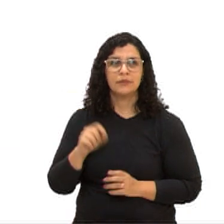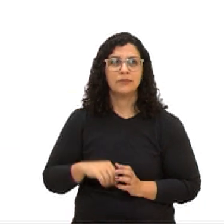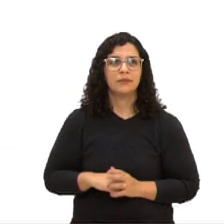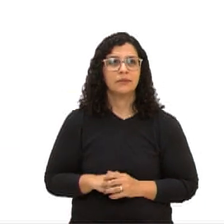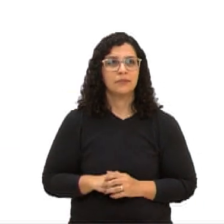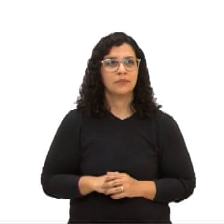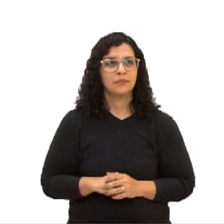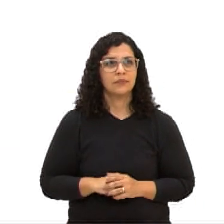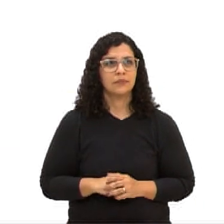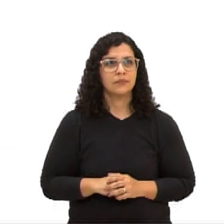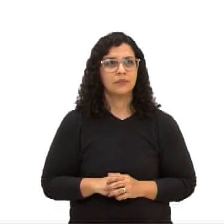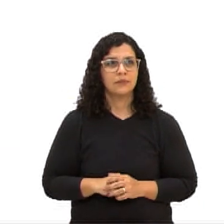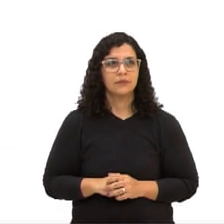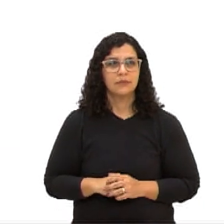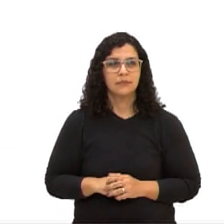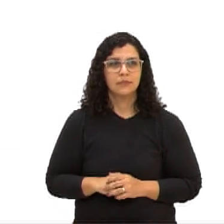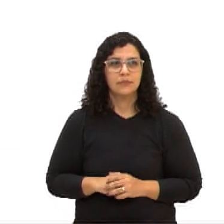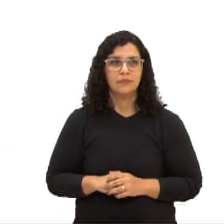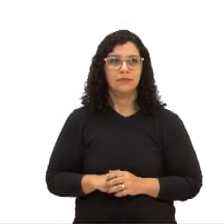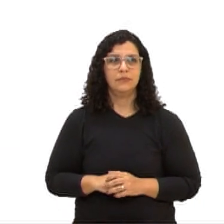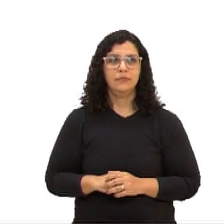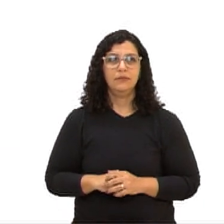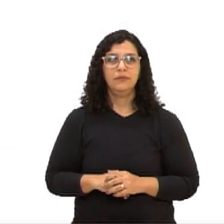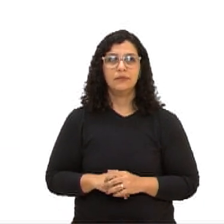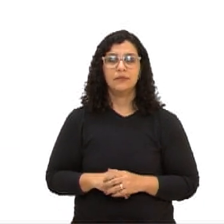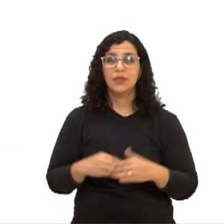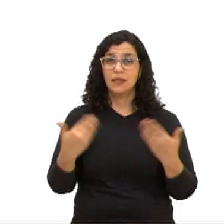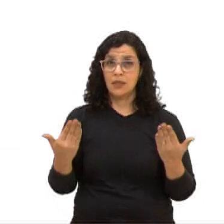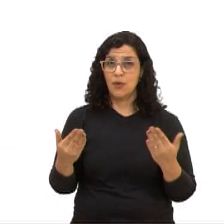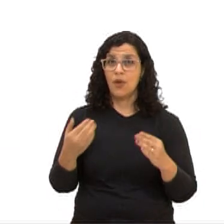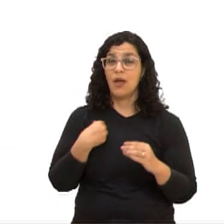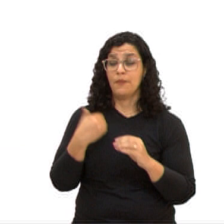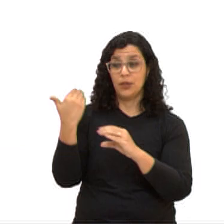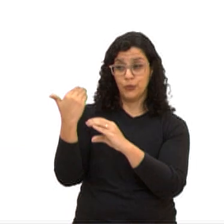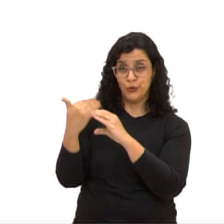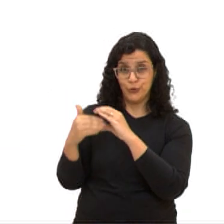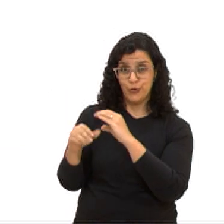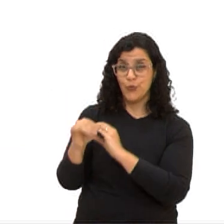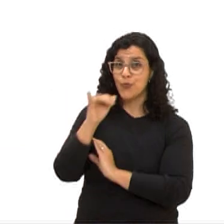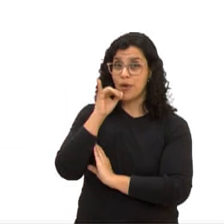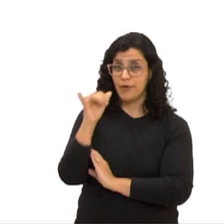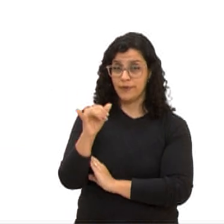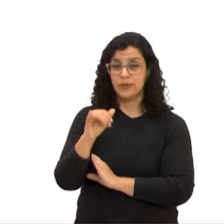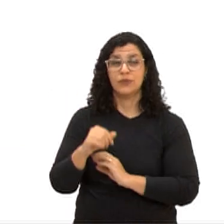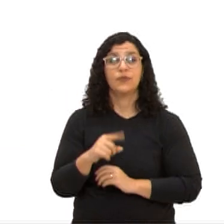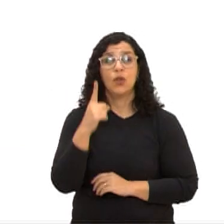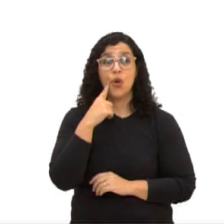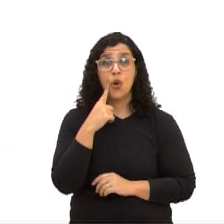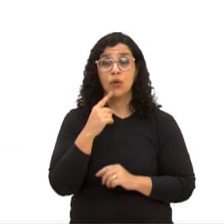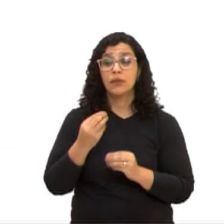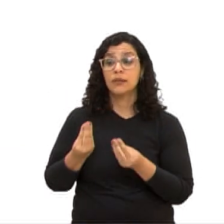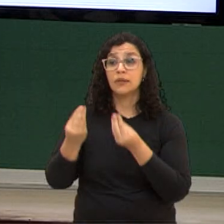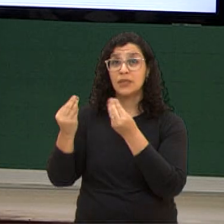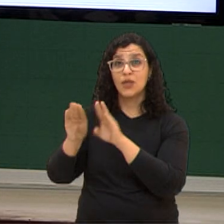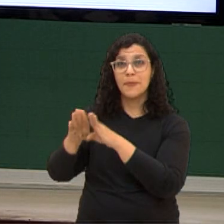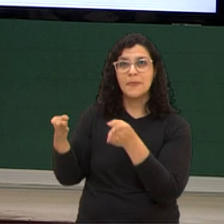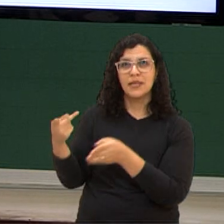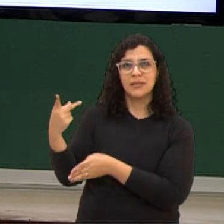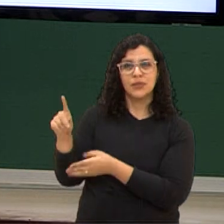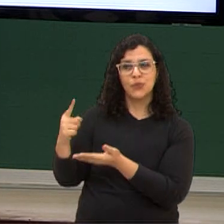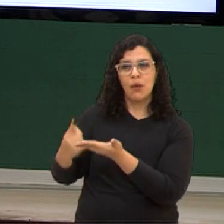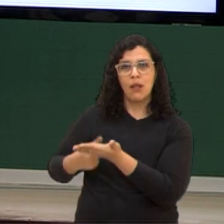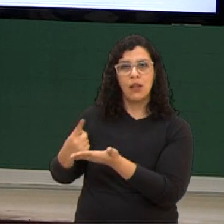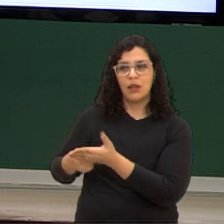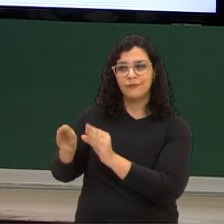apurada para minha classe de espanhol. Beijos. Então, a Lucy mandou para o Luca, né? Deixei o livro na tua mesa, deixei